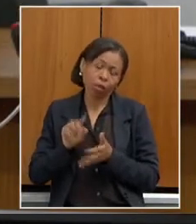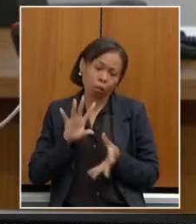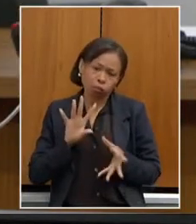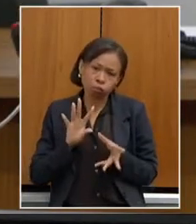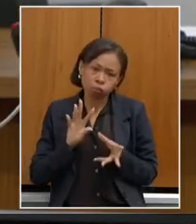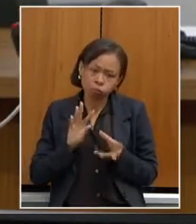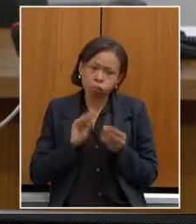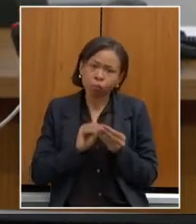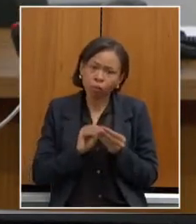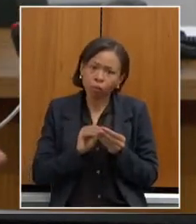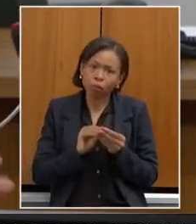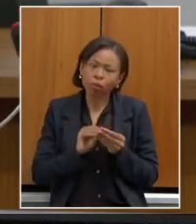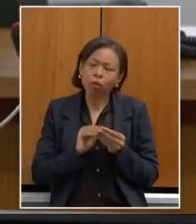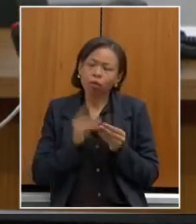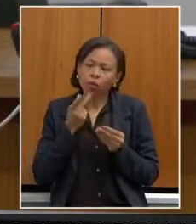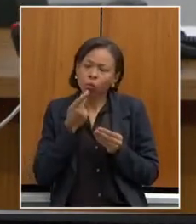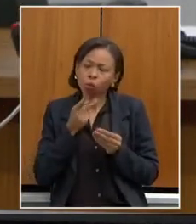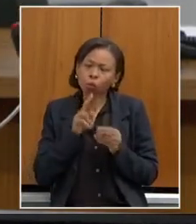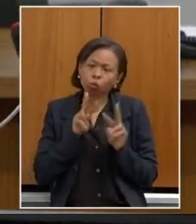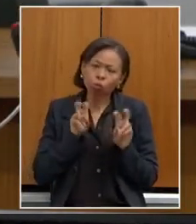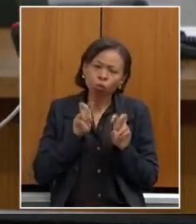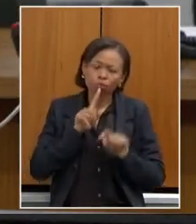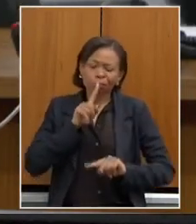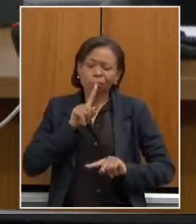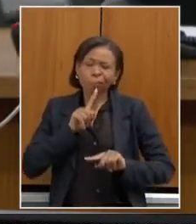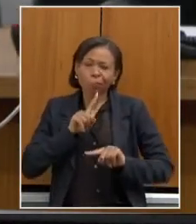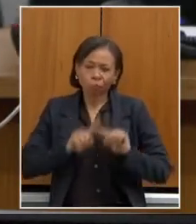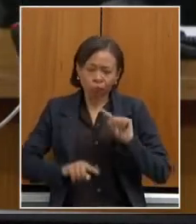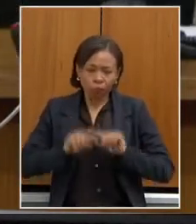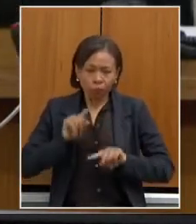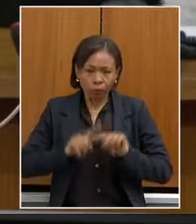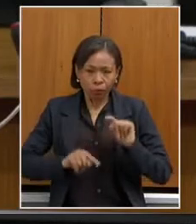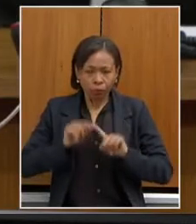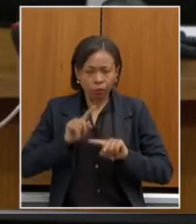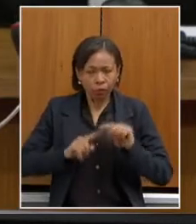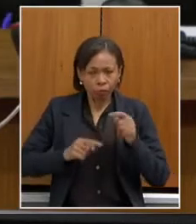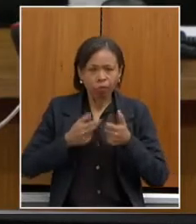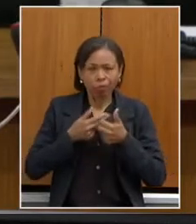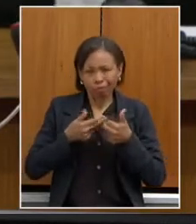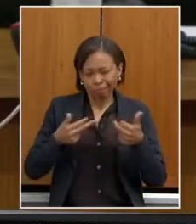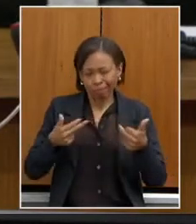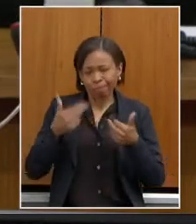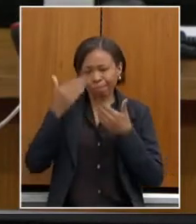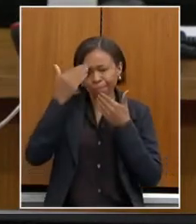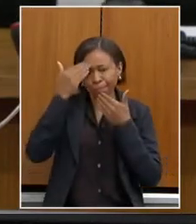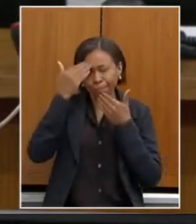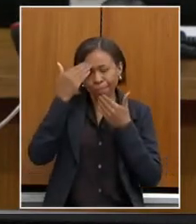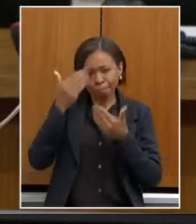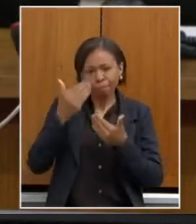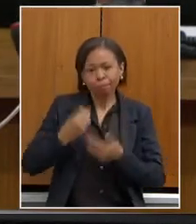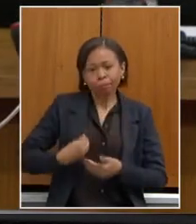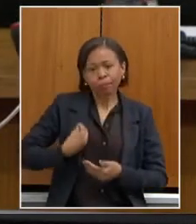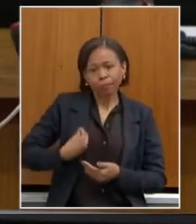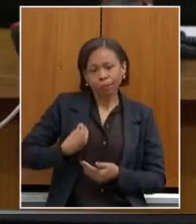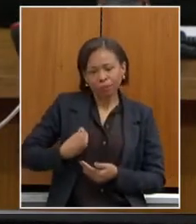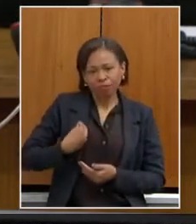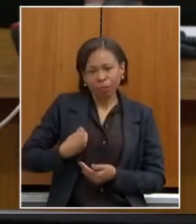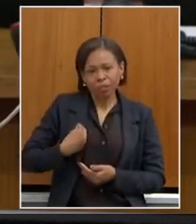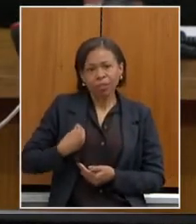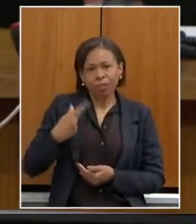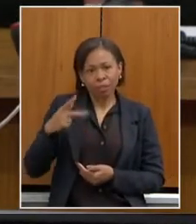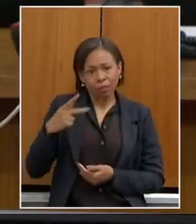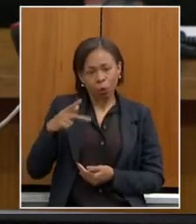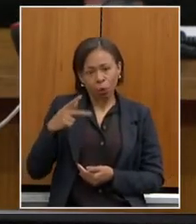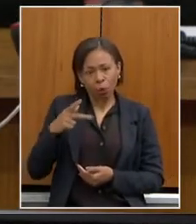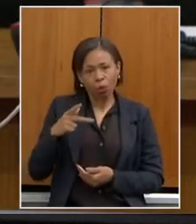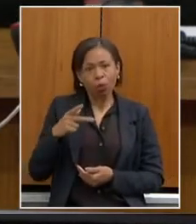focalizado que é um material que realmente serve como atualização agradecer a presença dizer que as pessoas